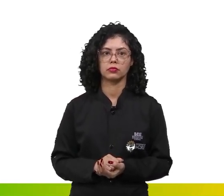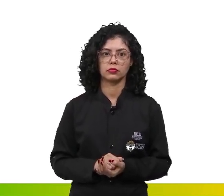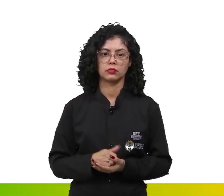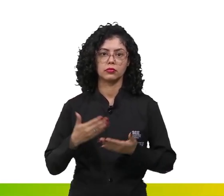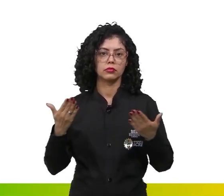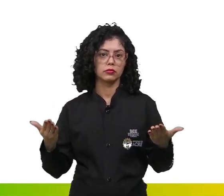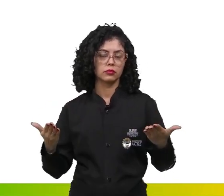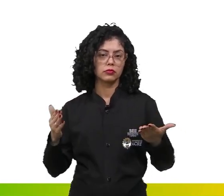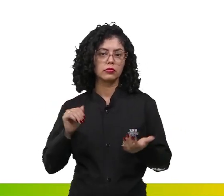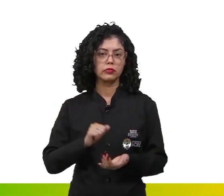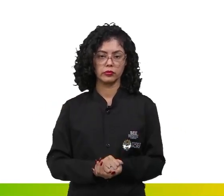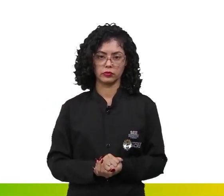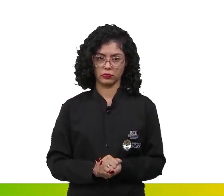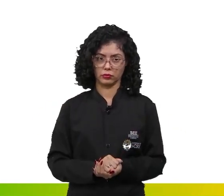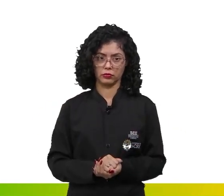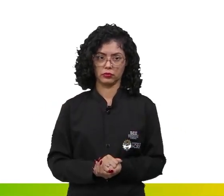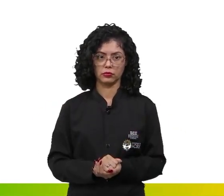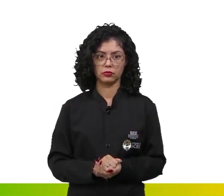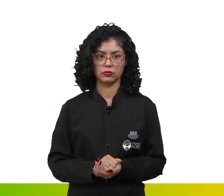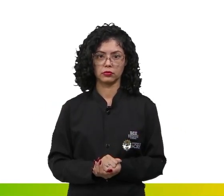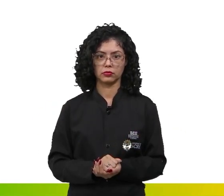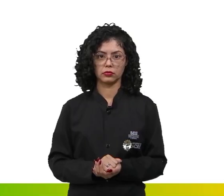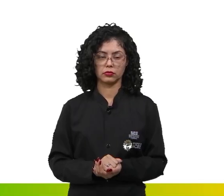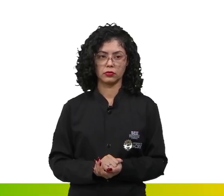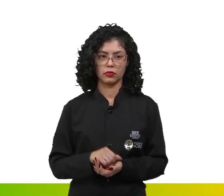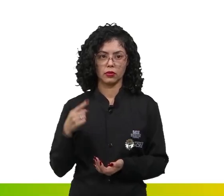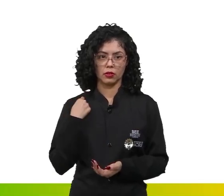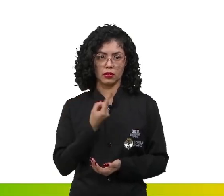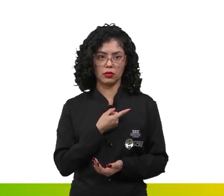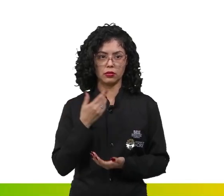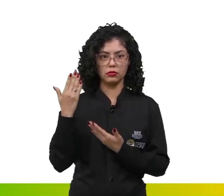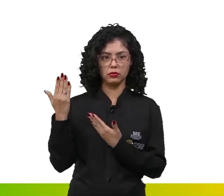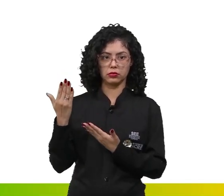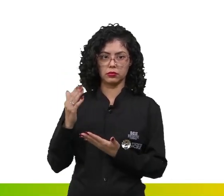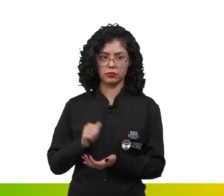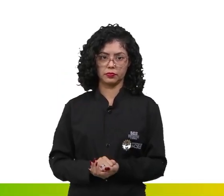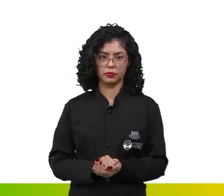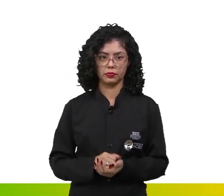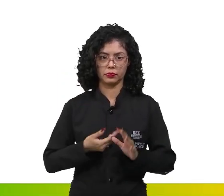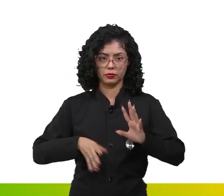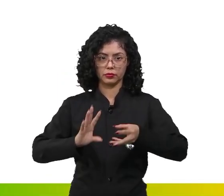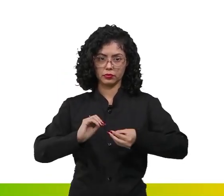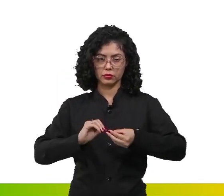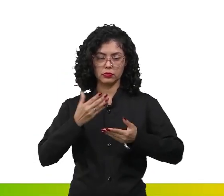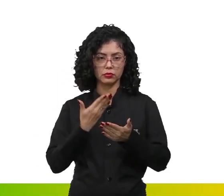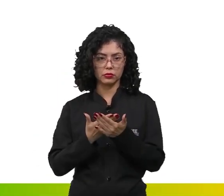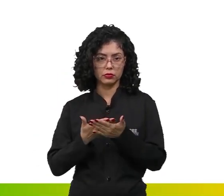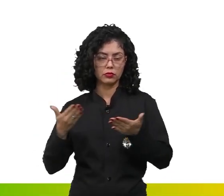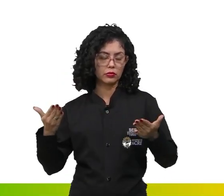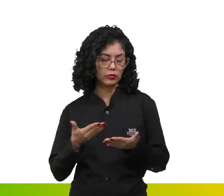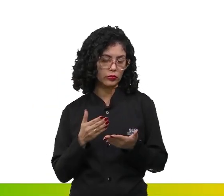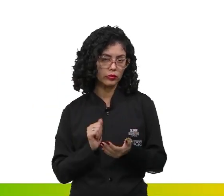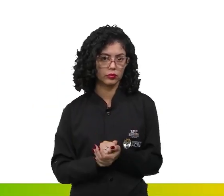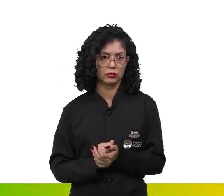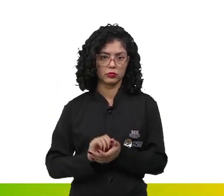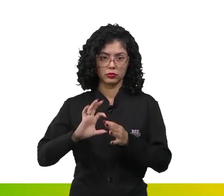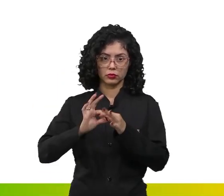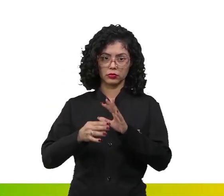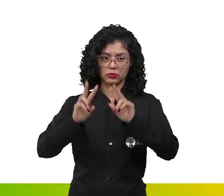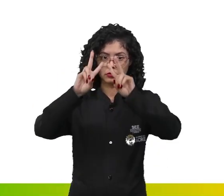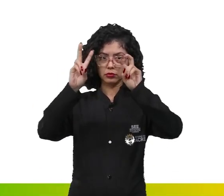Então é isso, gente. Aqui está o nosso gabarito. Resumindo a nossa aula, nós tivemos